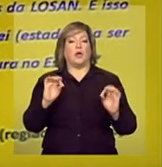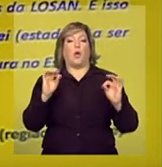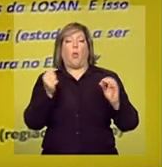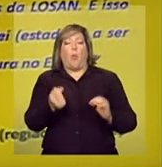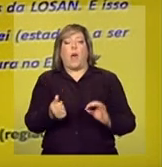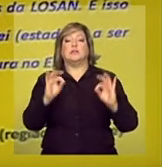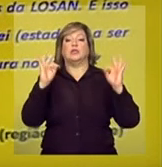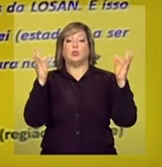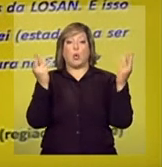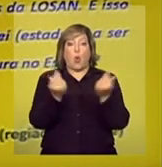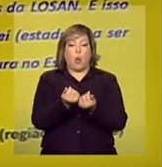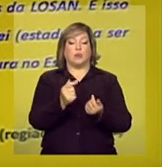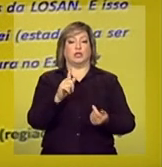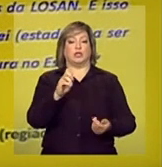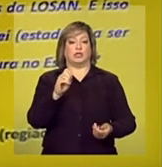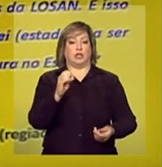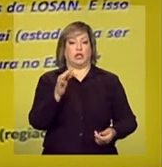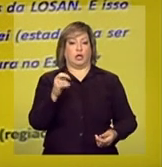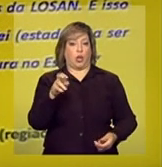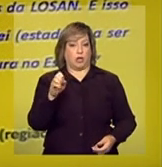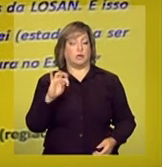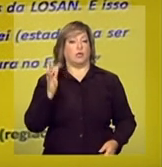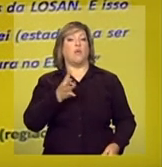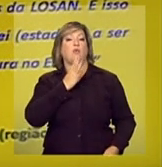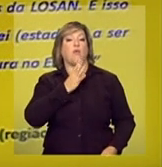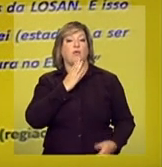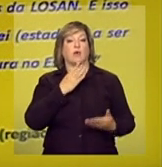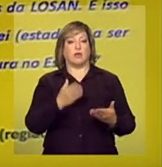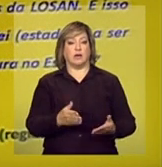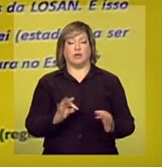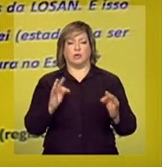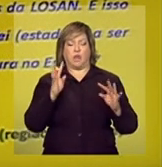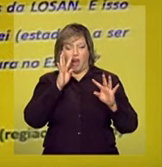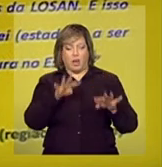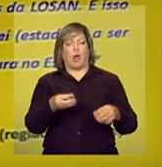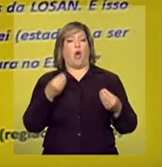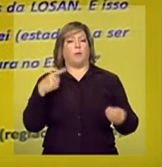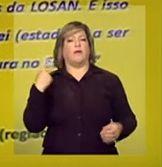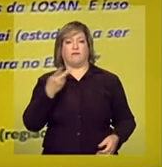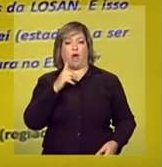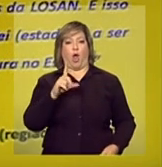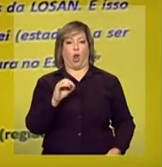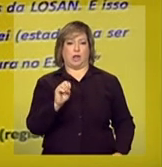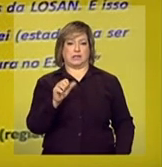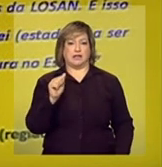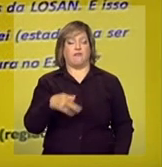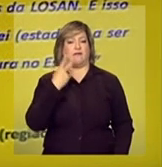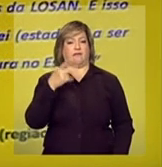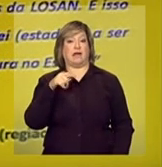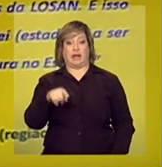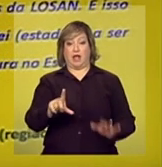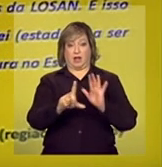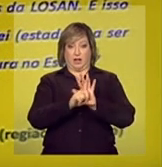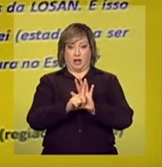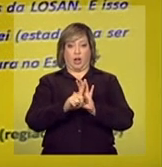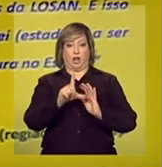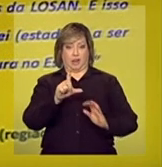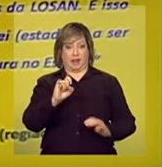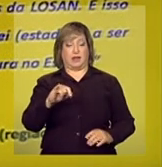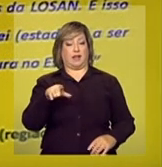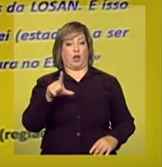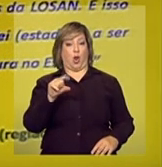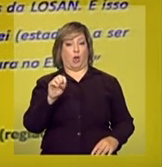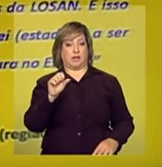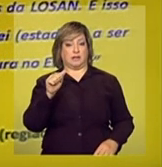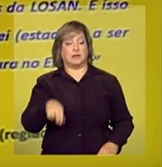gestores, é conhecida. Nos chamou a atenção como todos falam da Losan. A Losan é uma lei, se não apropriada em todo o